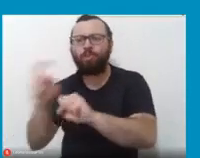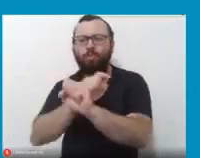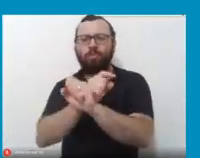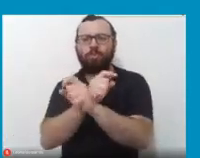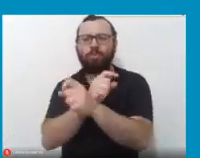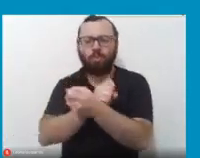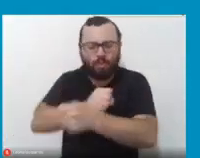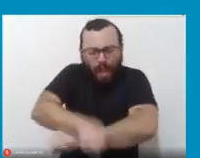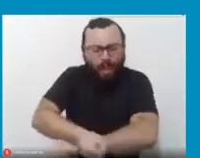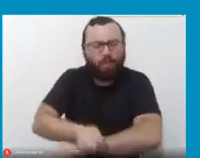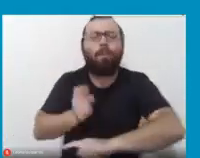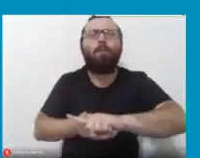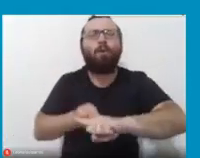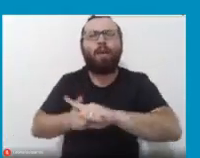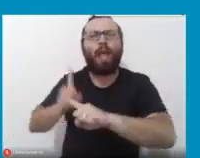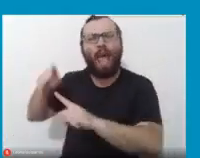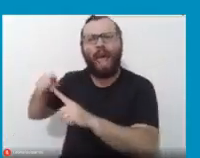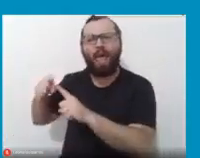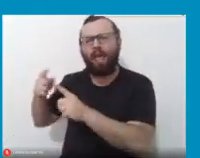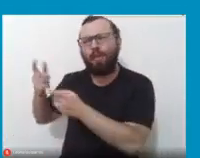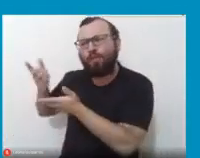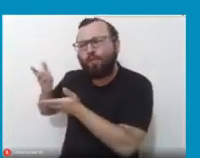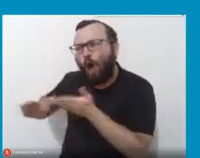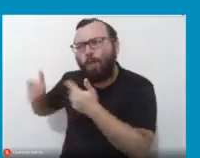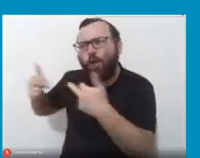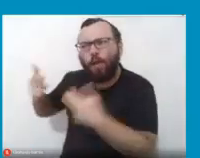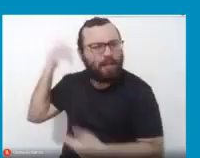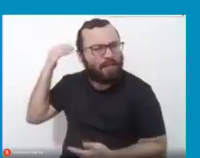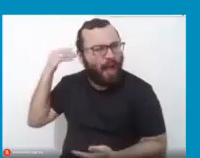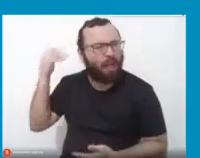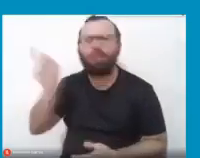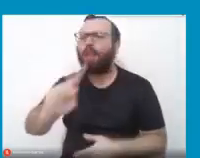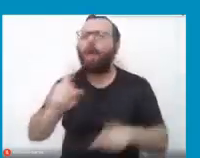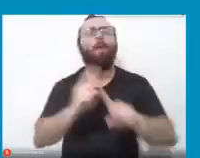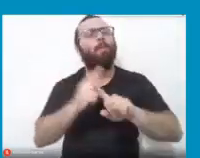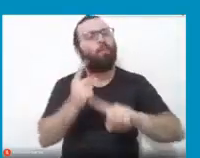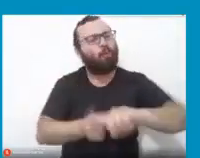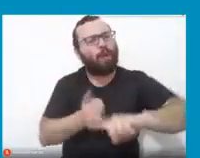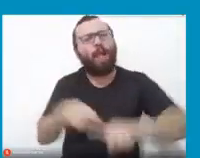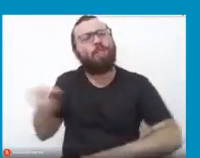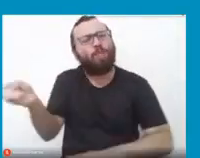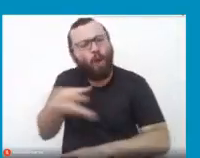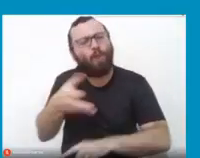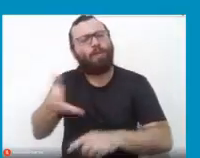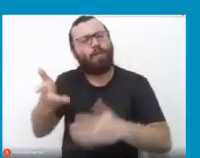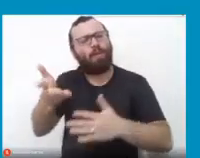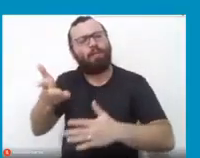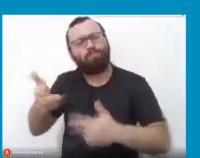um resquício do passado, mas porque novas práticas de discriminação e racismo